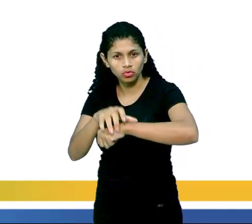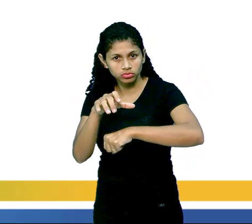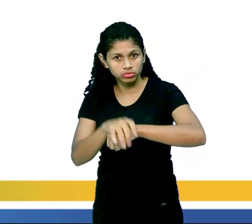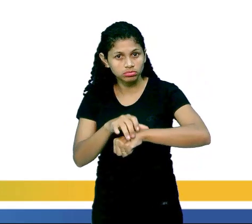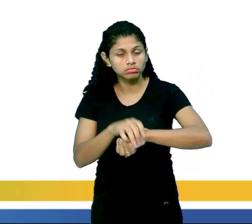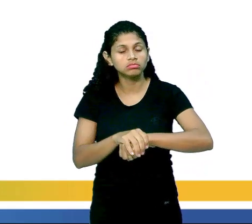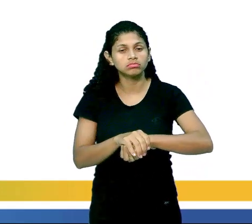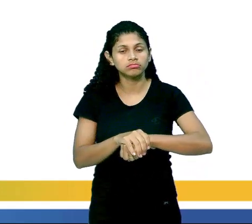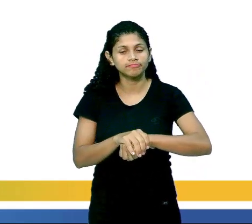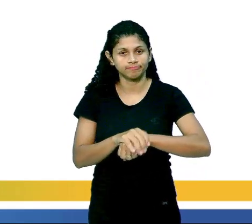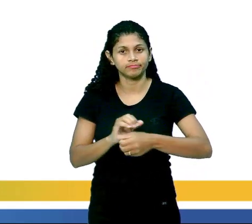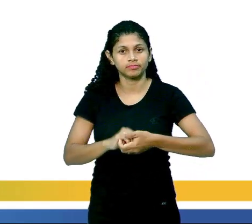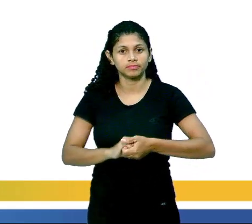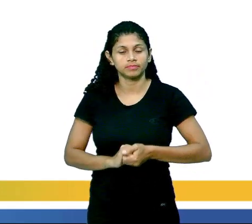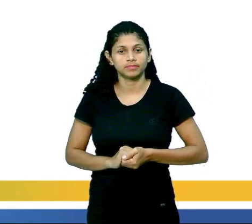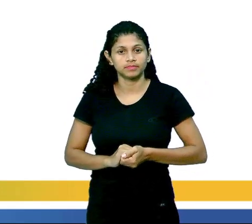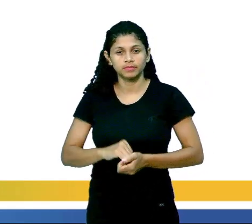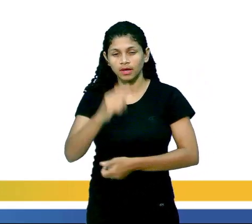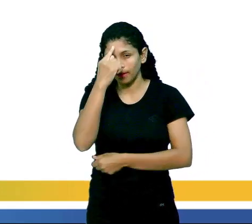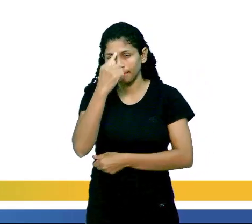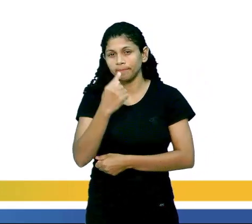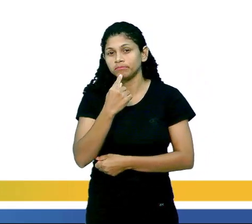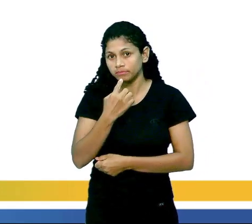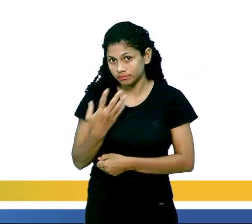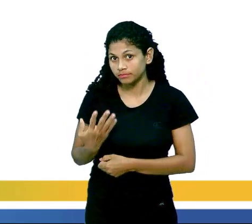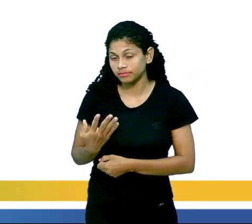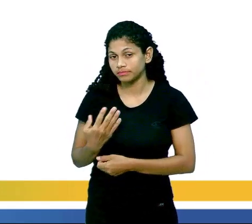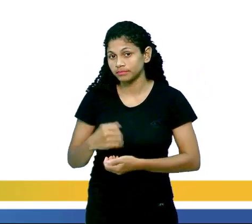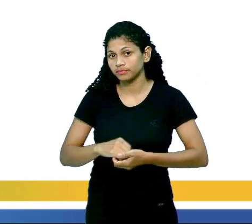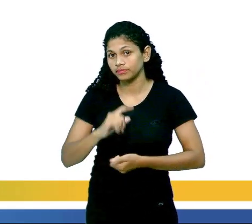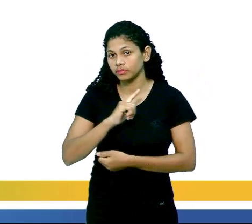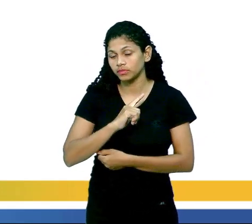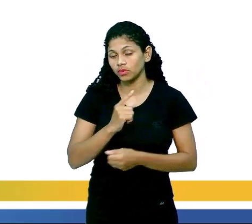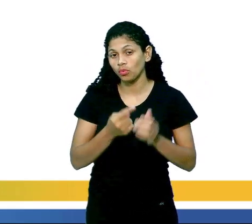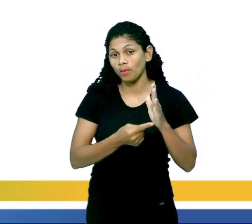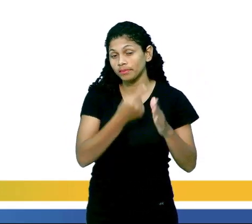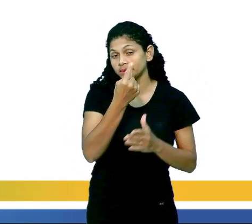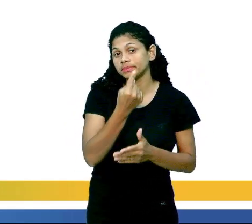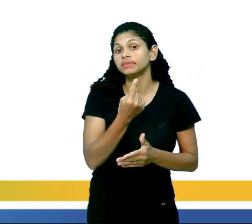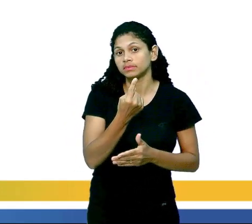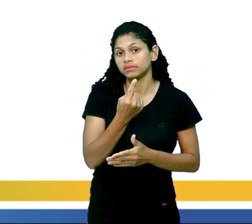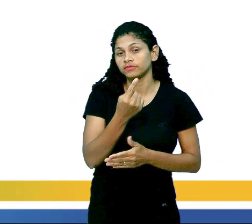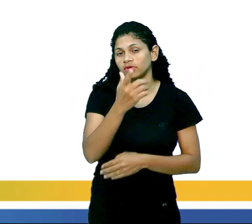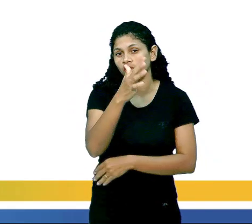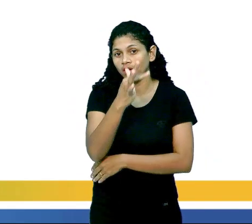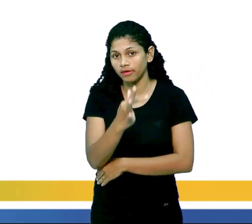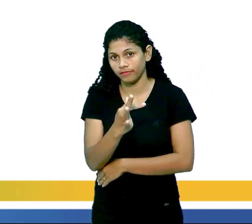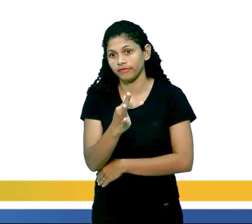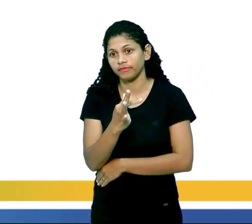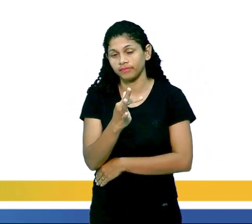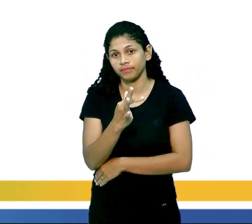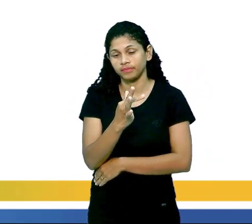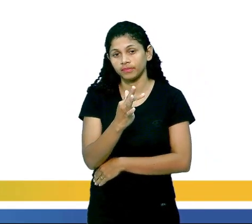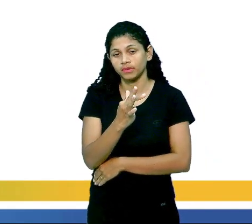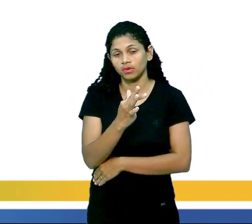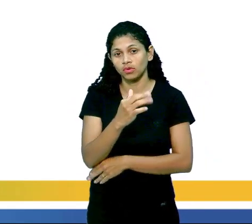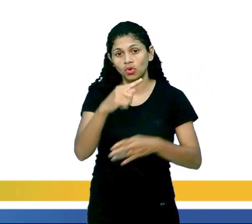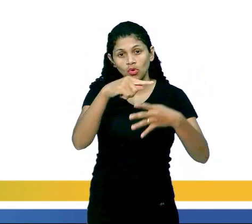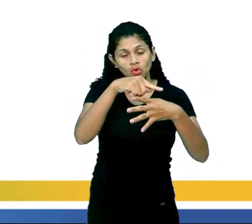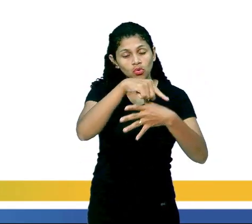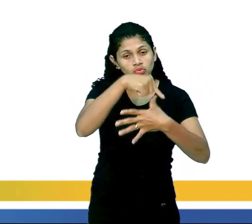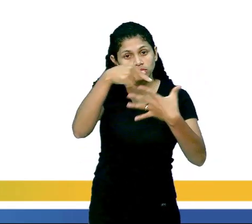seja, analisando aqueles gráficos, note que no primeiro caso, ou seja, na função f, os